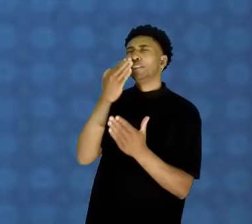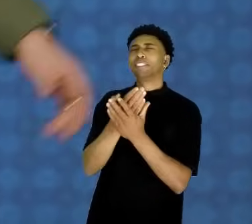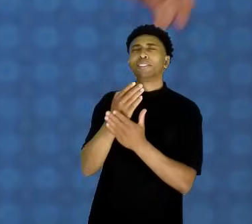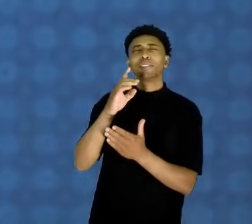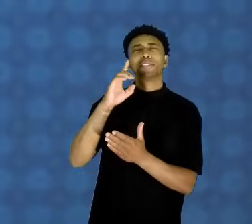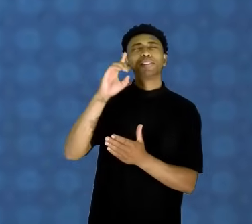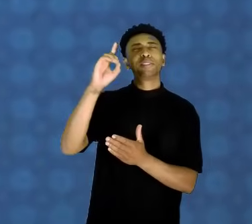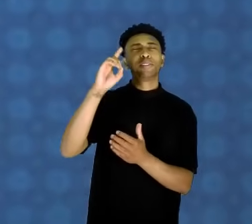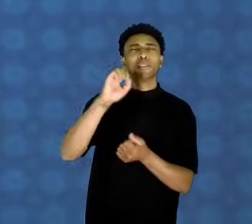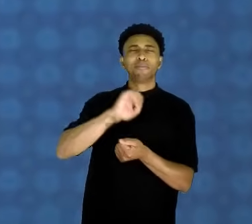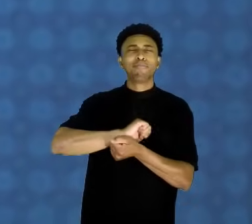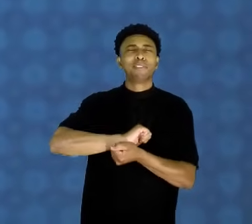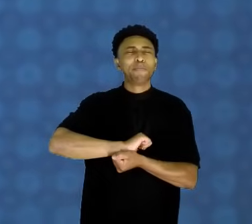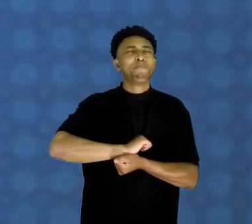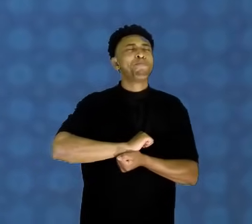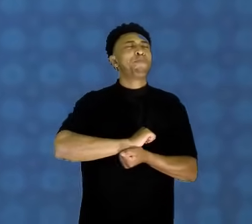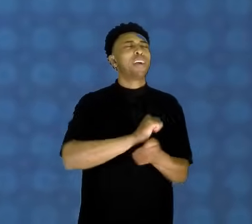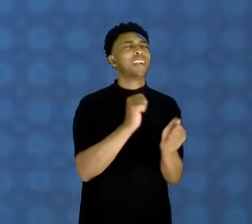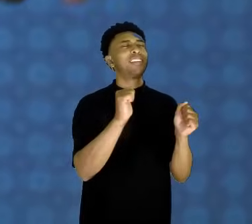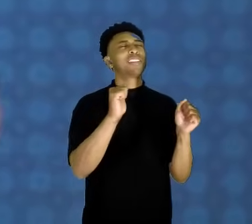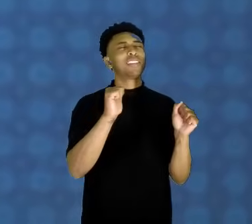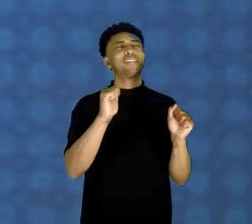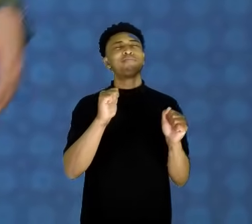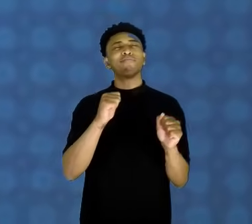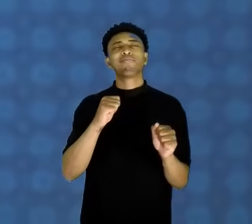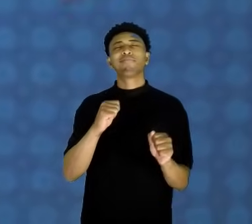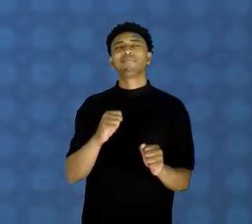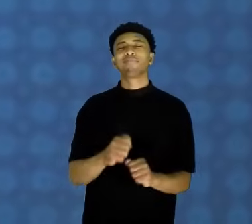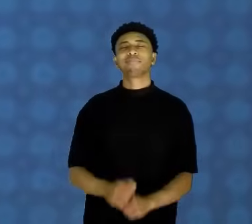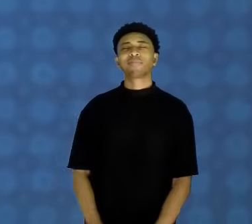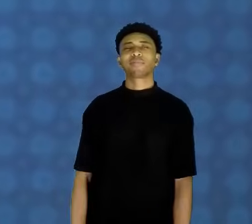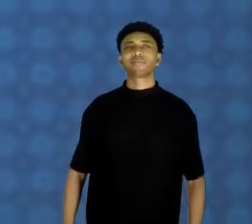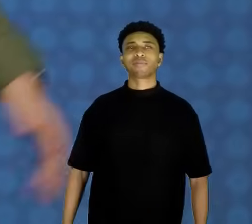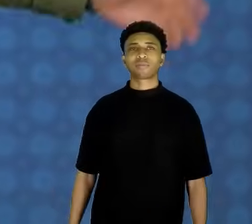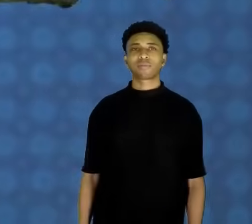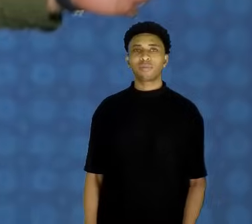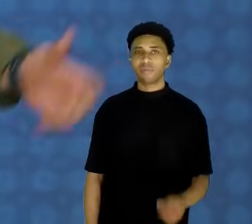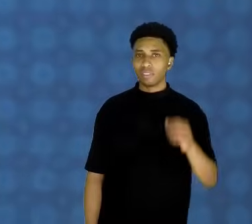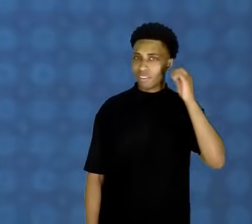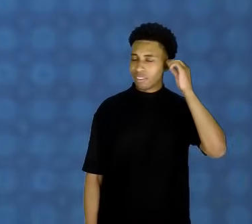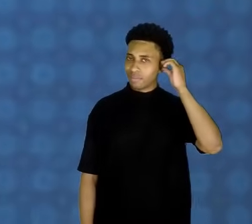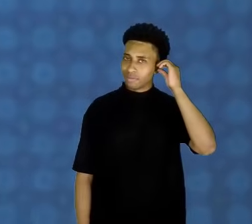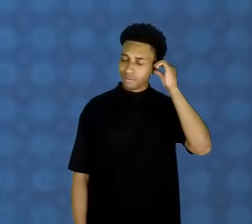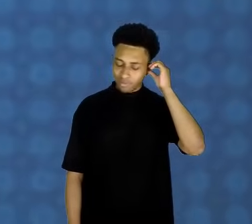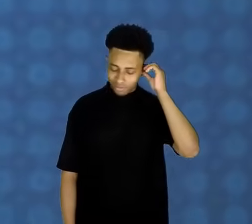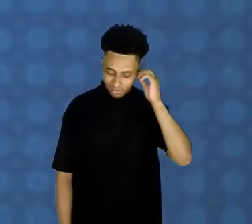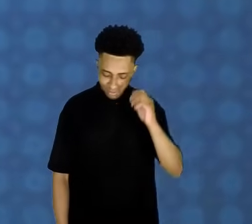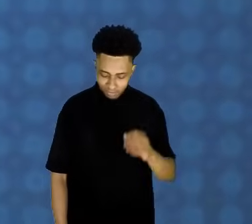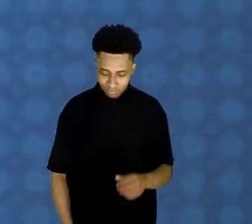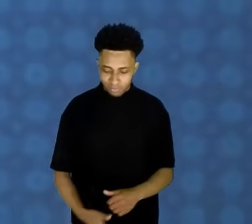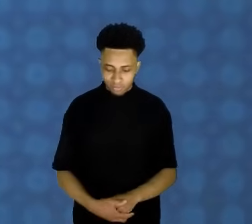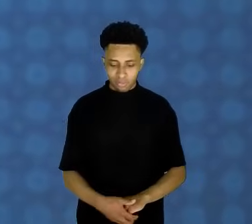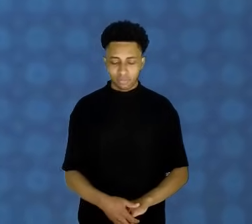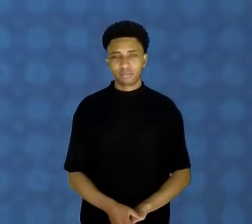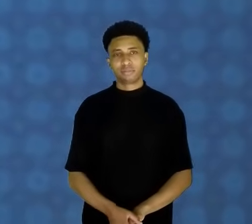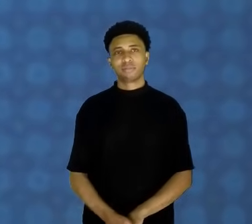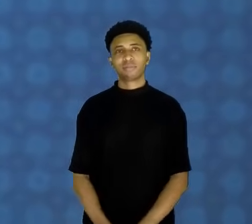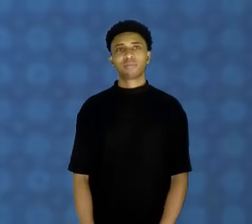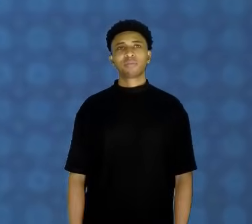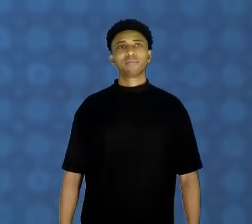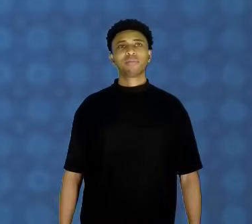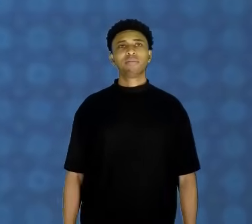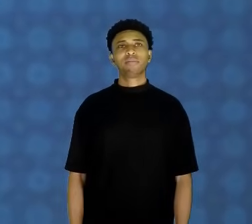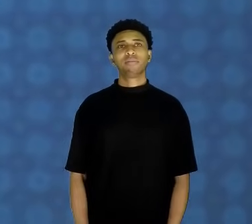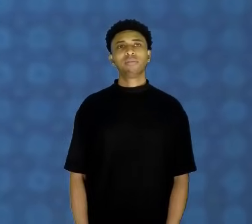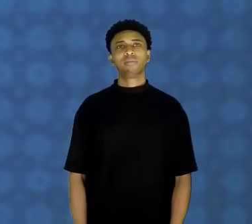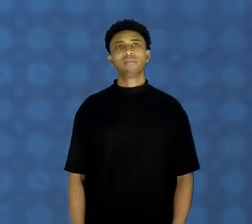libertar. Ele é irritantemente indesistível. Ele não vai desistir. Ele não vai desistir. Eu não vou